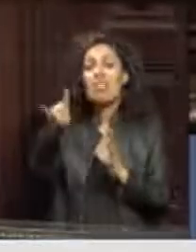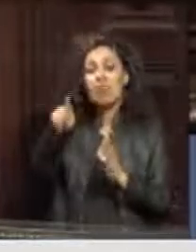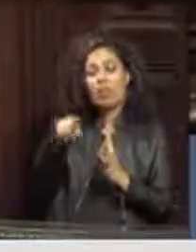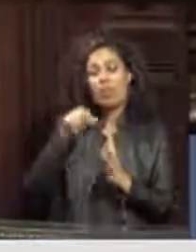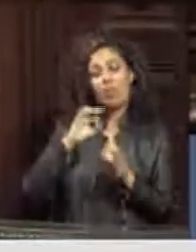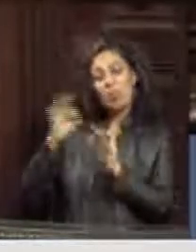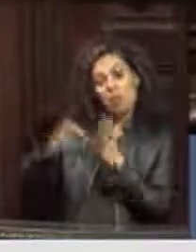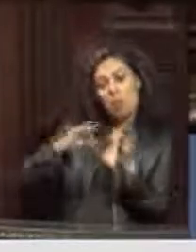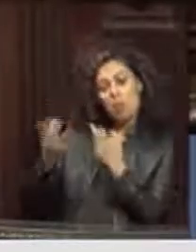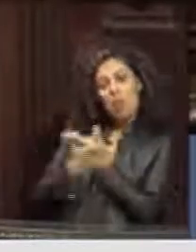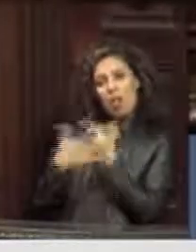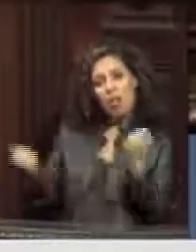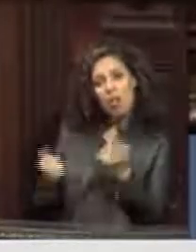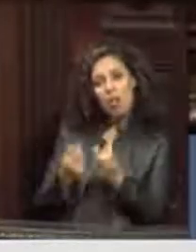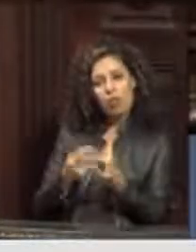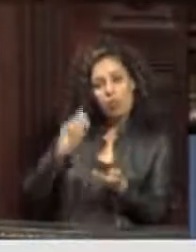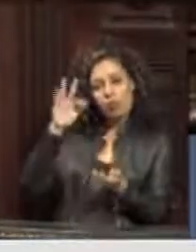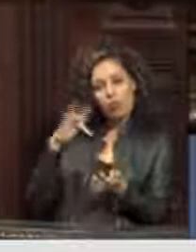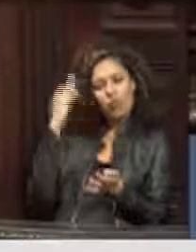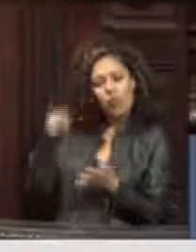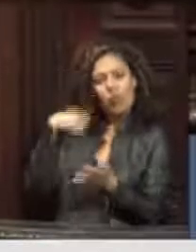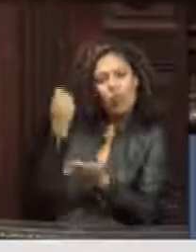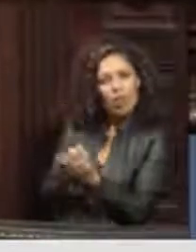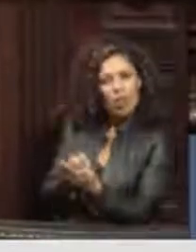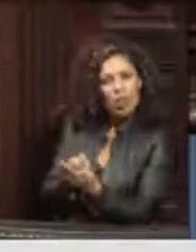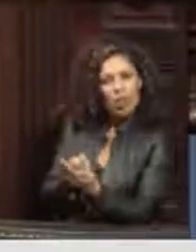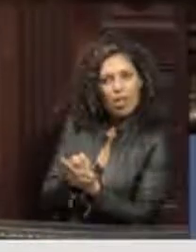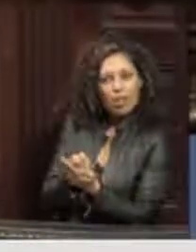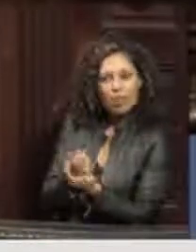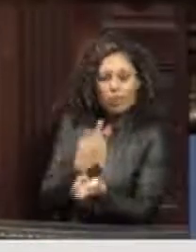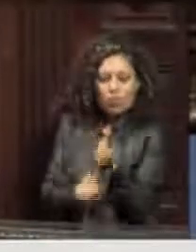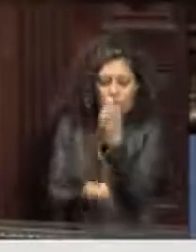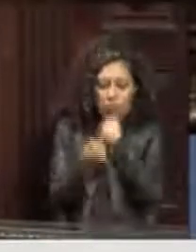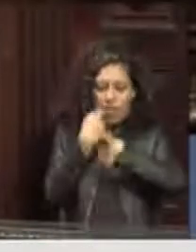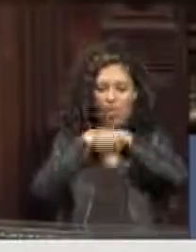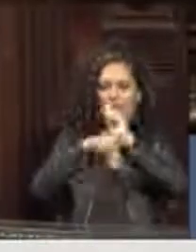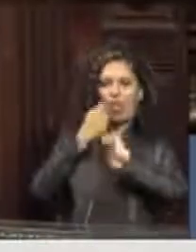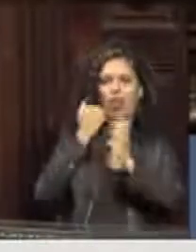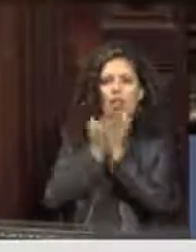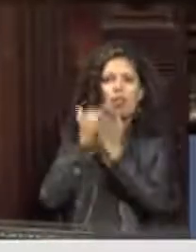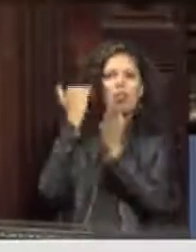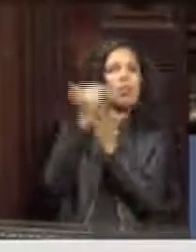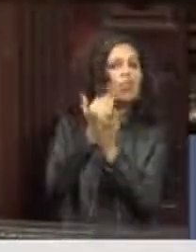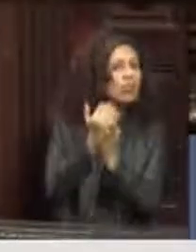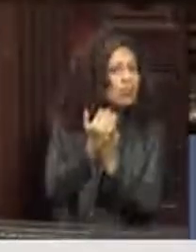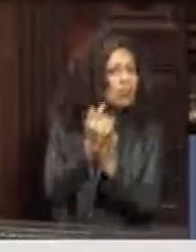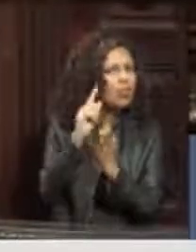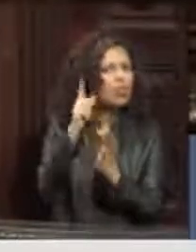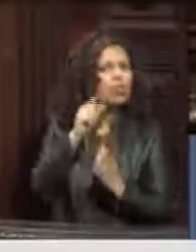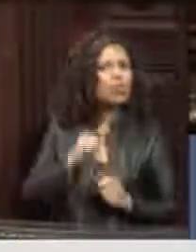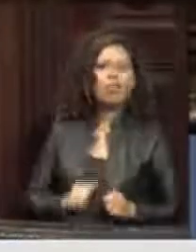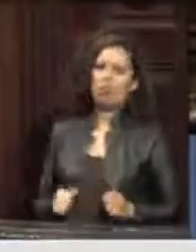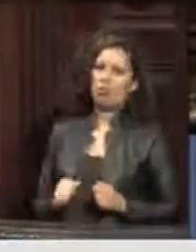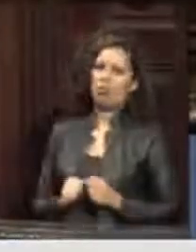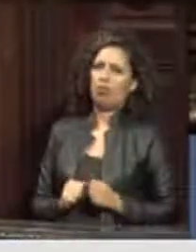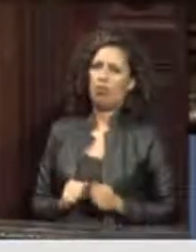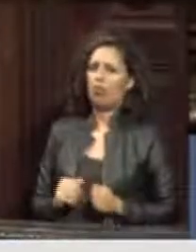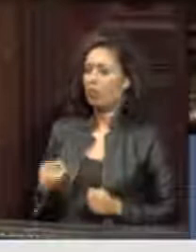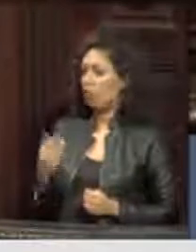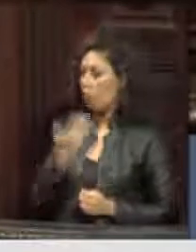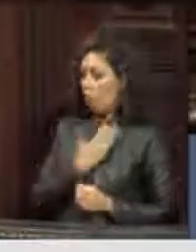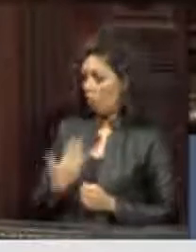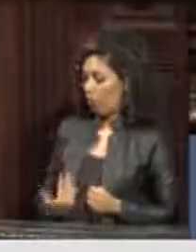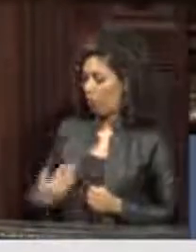diga, isso não passou pela Assembleia Legislativa do Estado do Rio de Janeiro. O governo não enviou